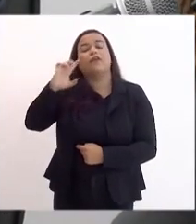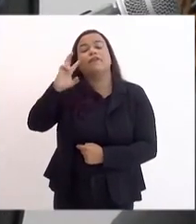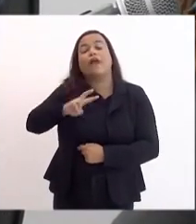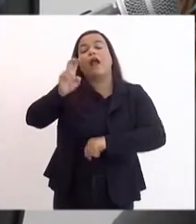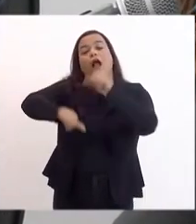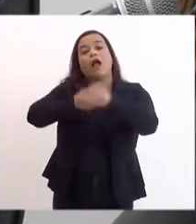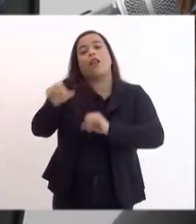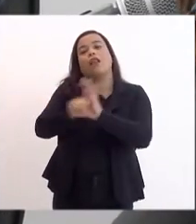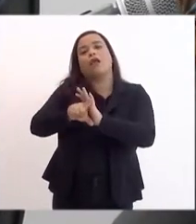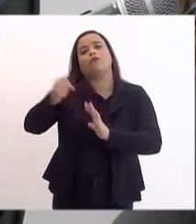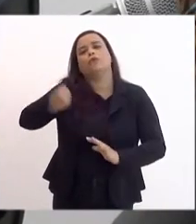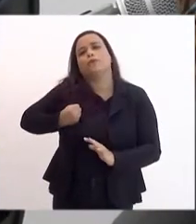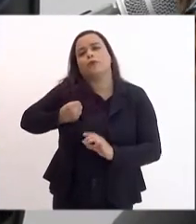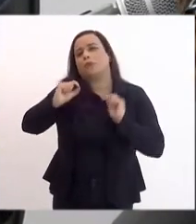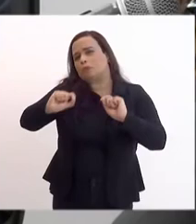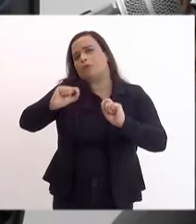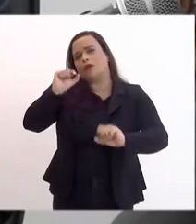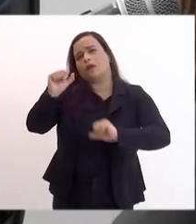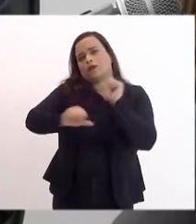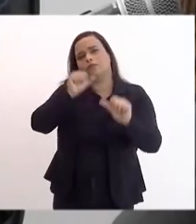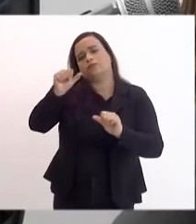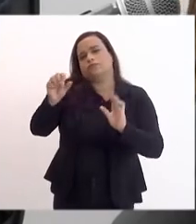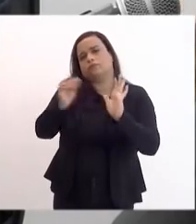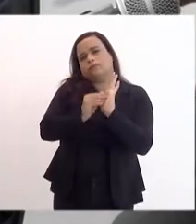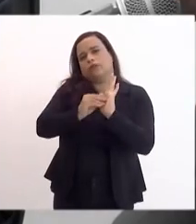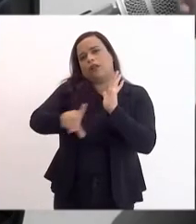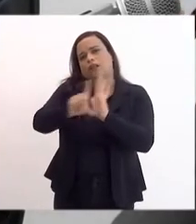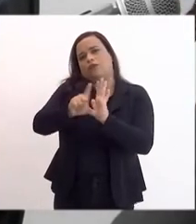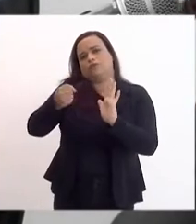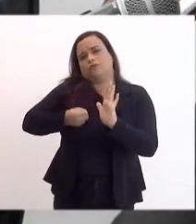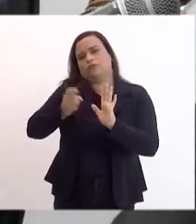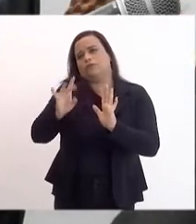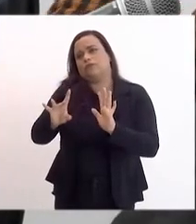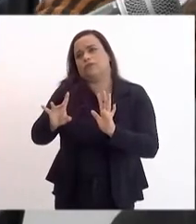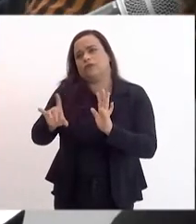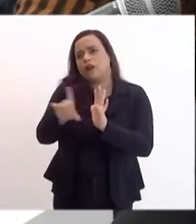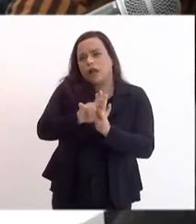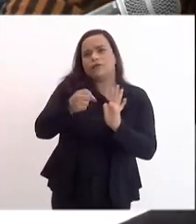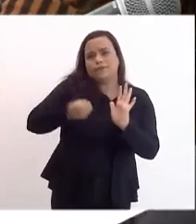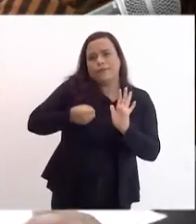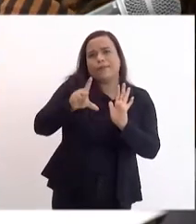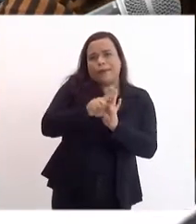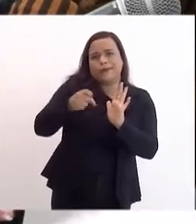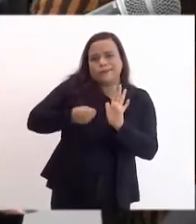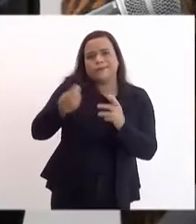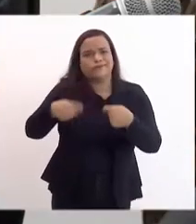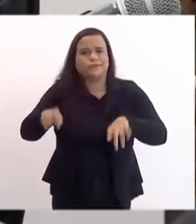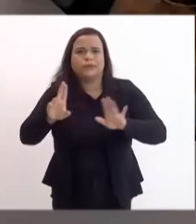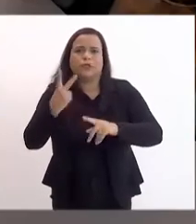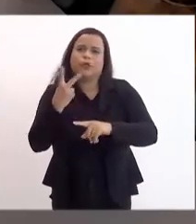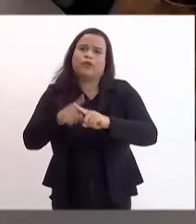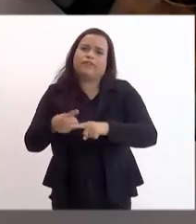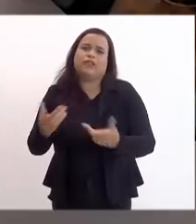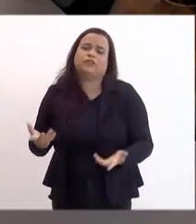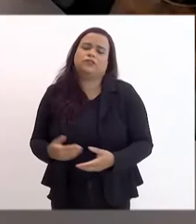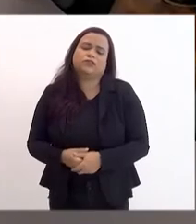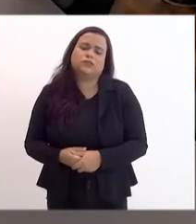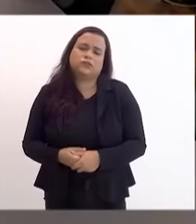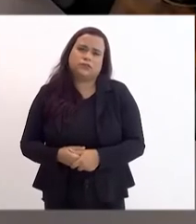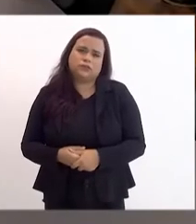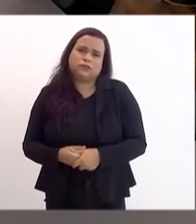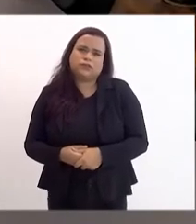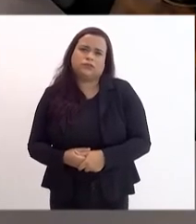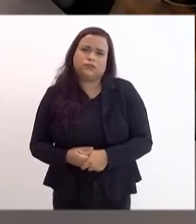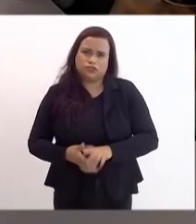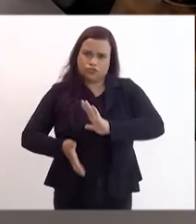número. É só colocar a lei número. Tá. Porque está lei, tá número, repetido. Lei, número. É, lei, tem número, duas lei, número. Tem duas coisas aqui, tem que tirar.